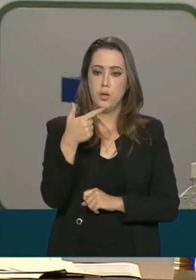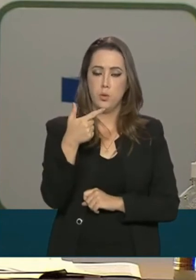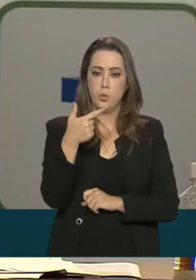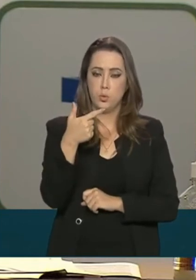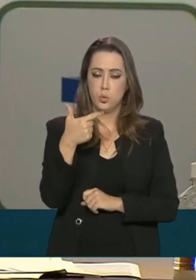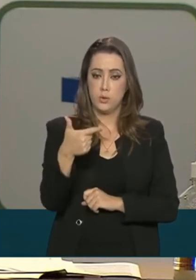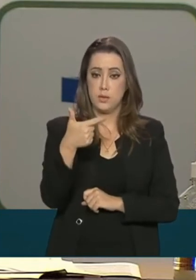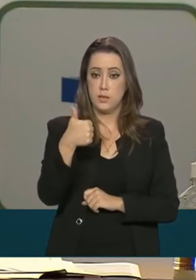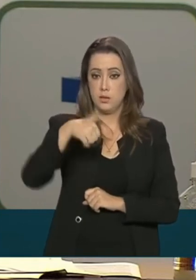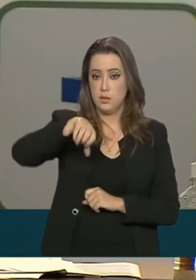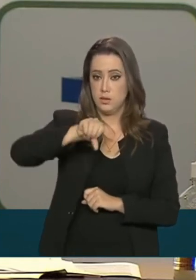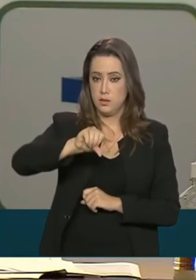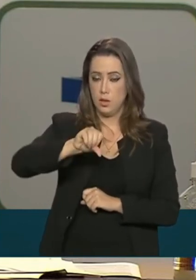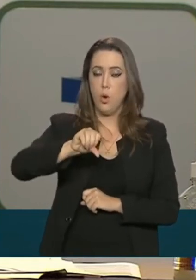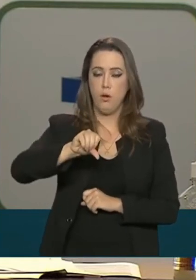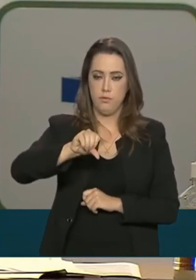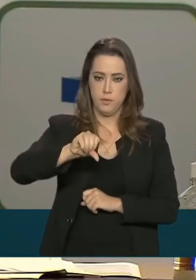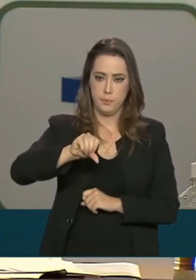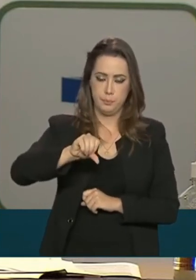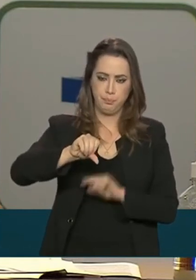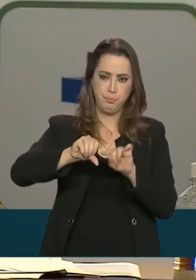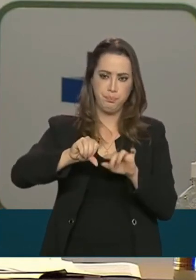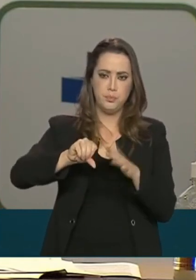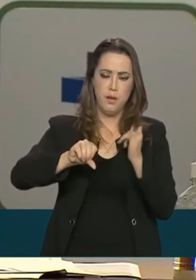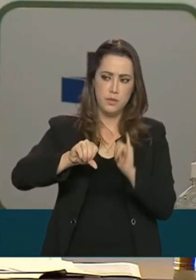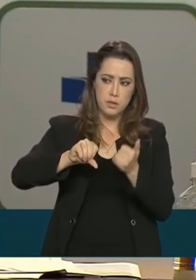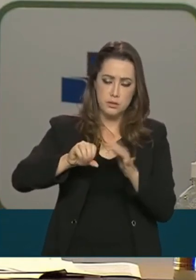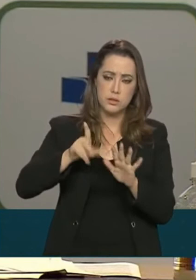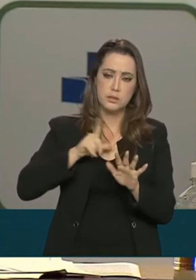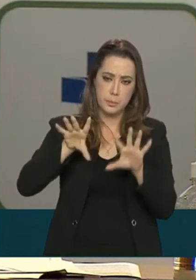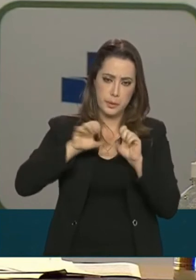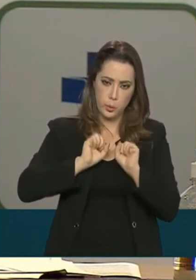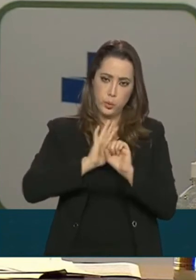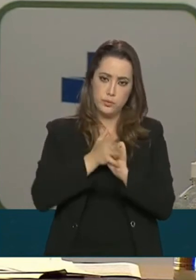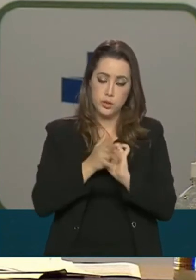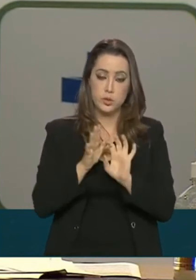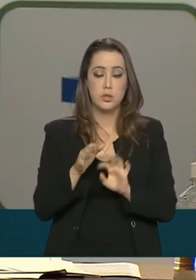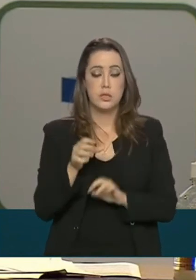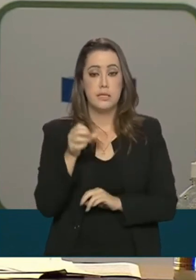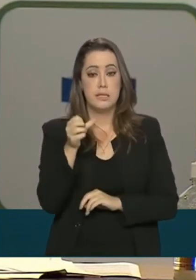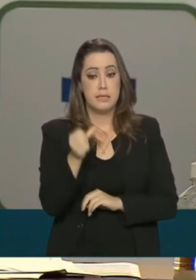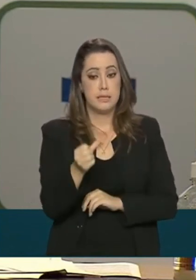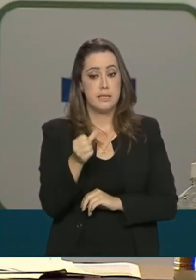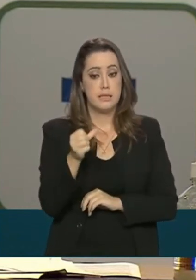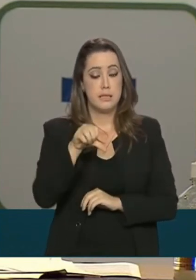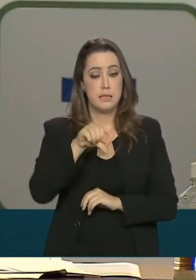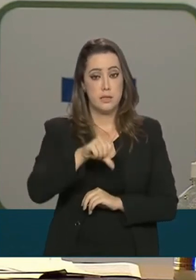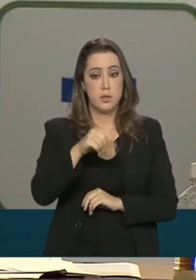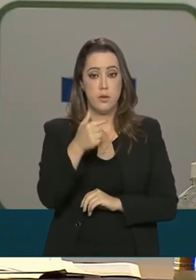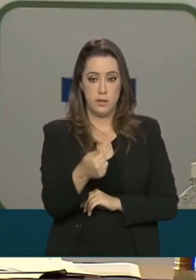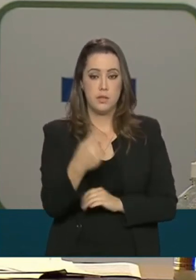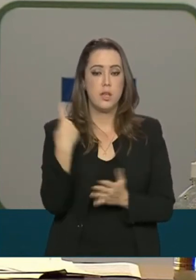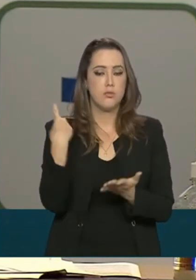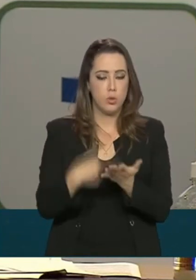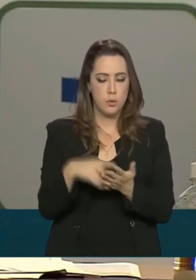casos notificados. Desses casos notificados, 697 foram confirmados para Covid,